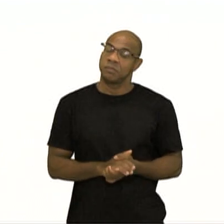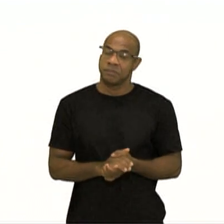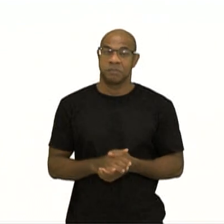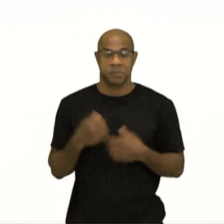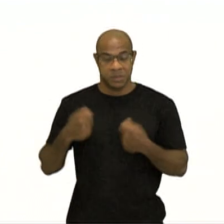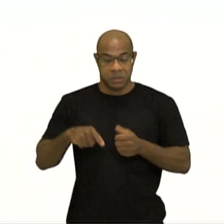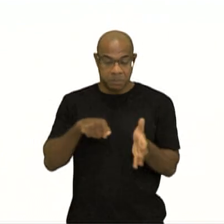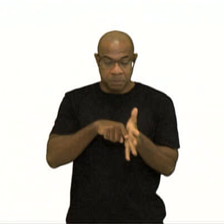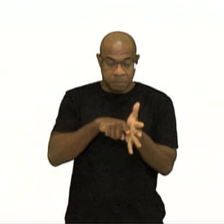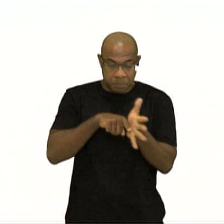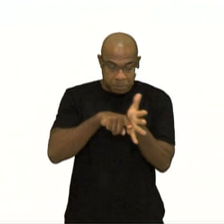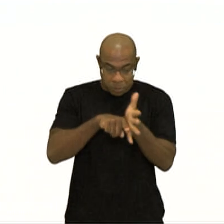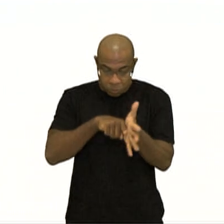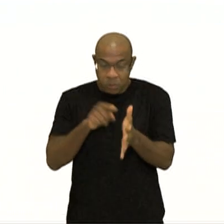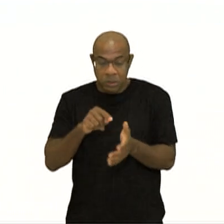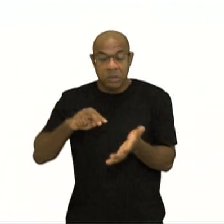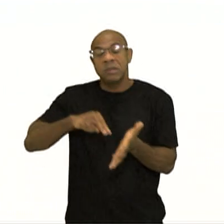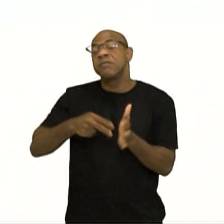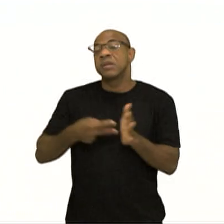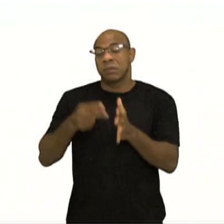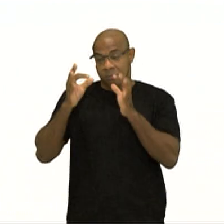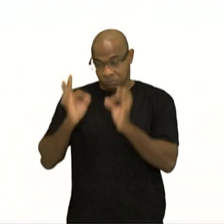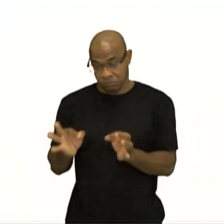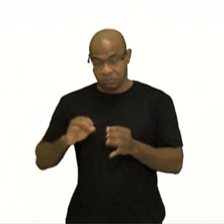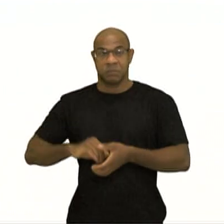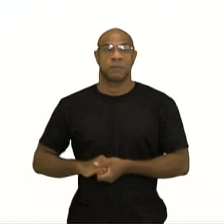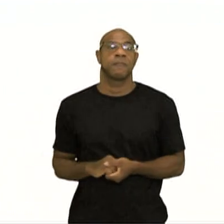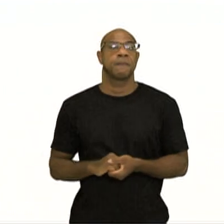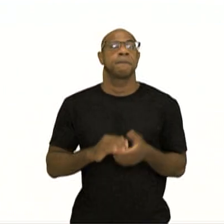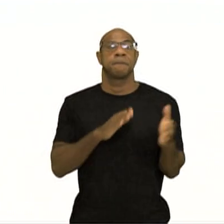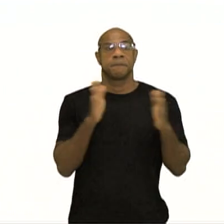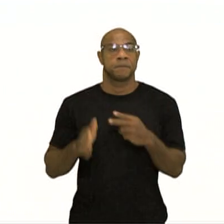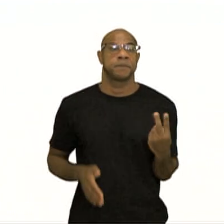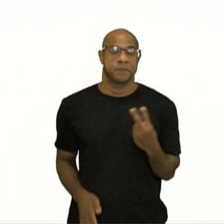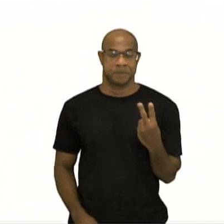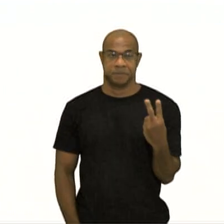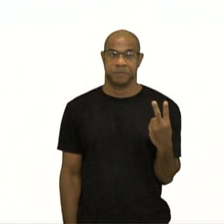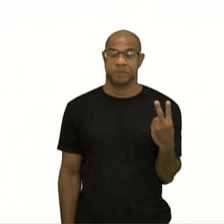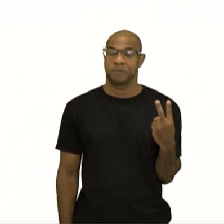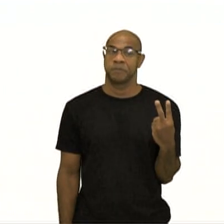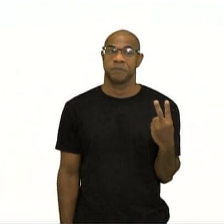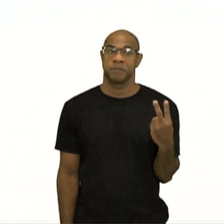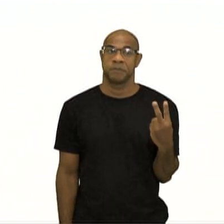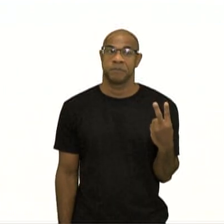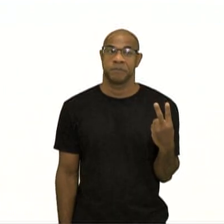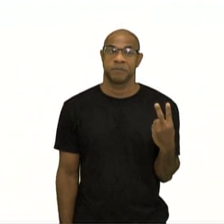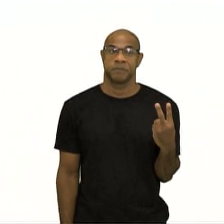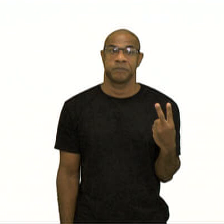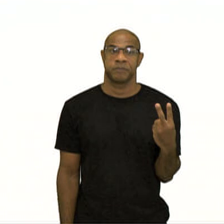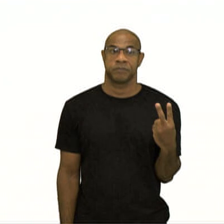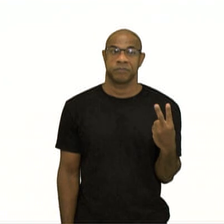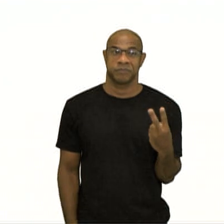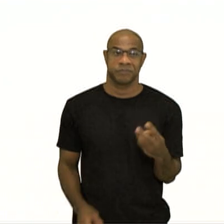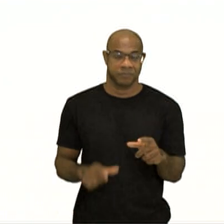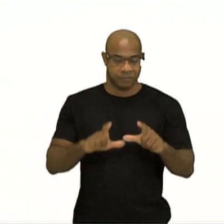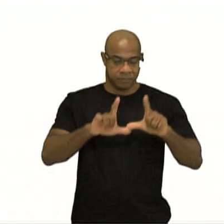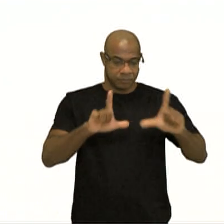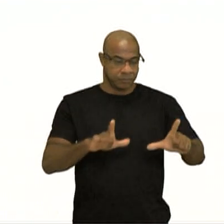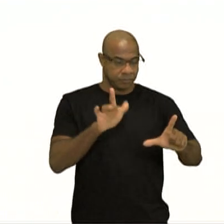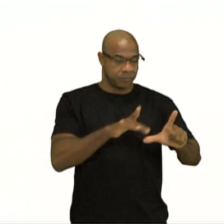tá? Number 2. Does your tablet take a long time to start up? O seu tablet leva muito tempo